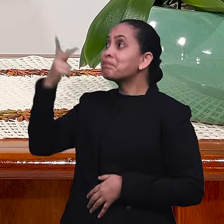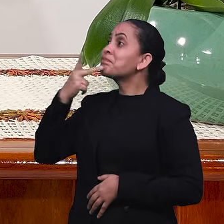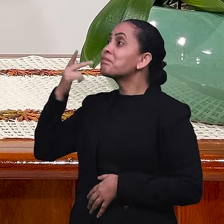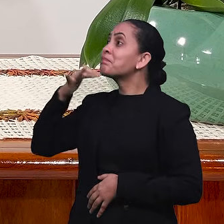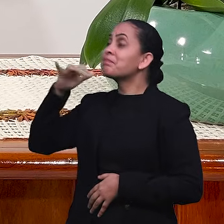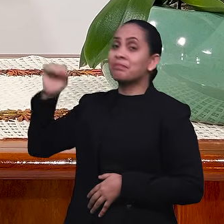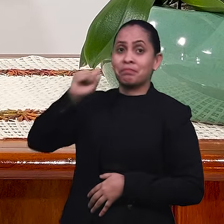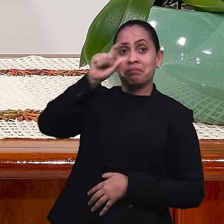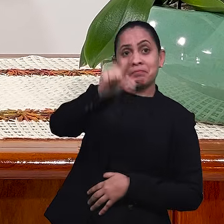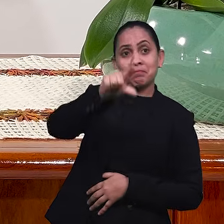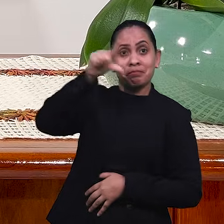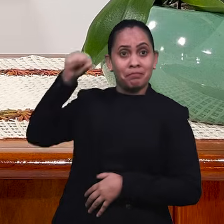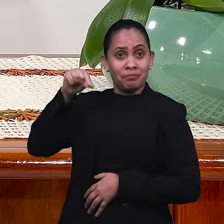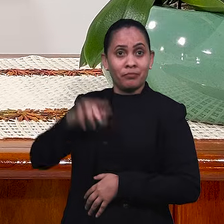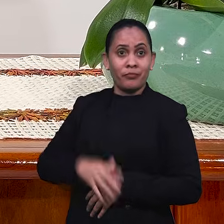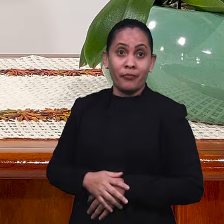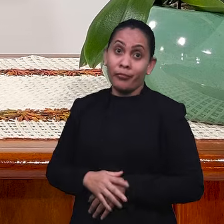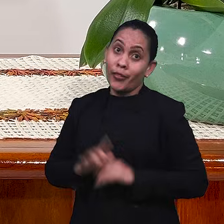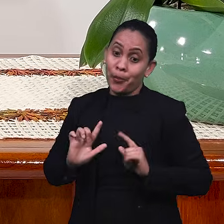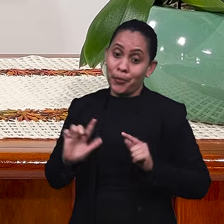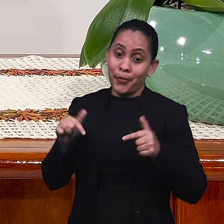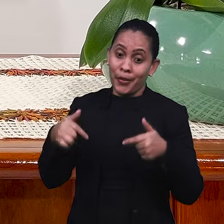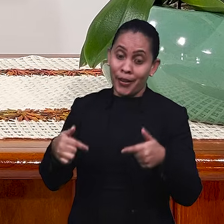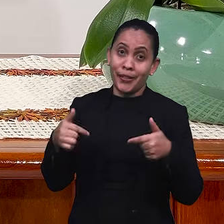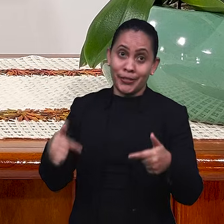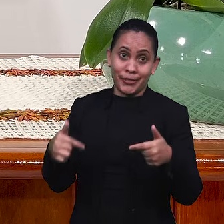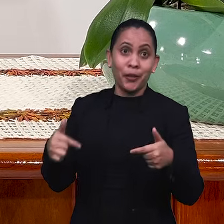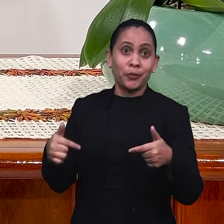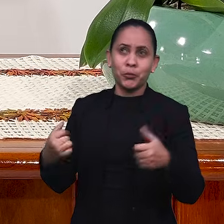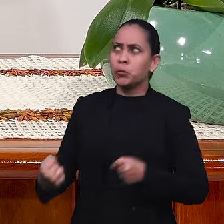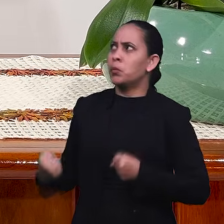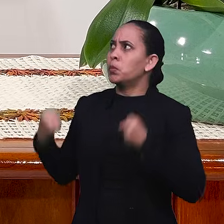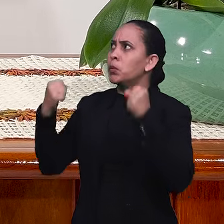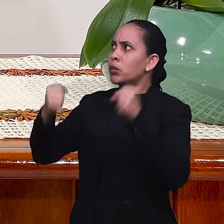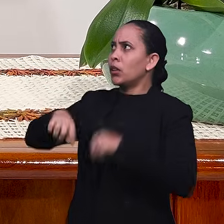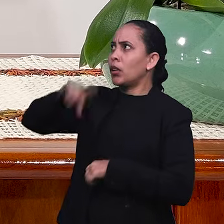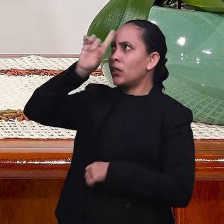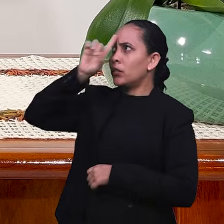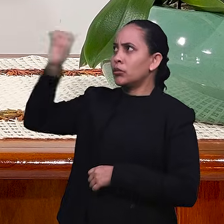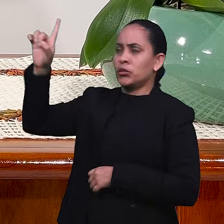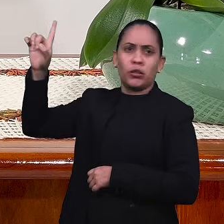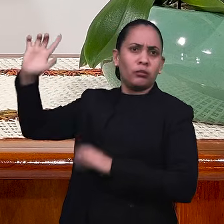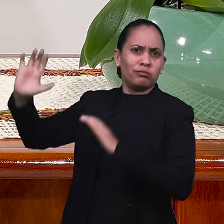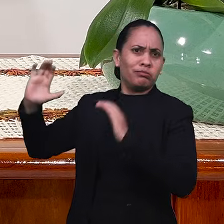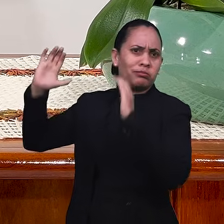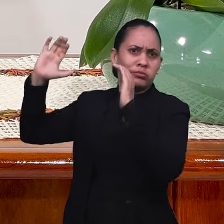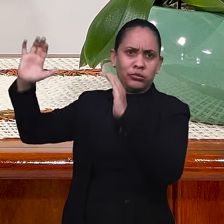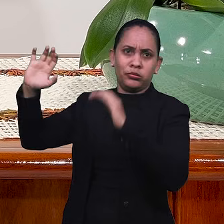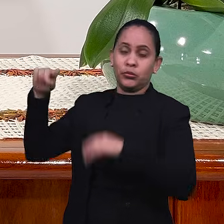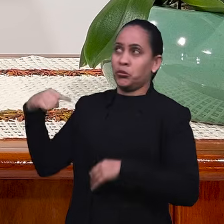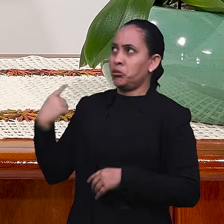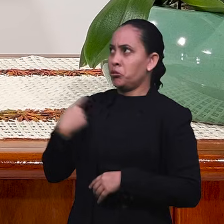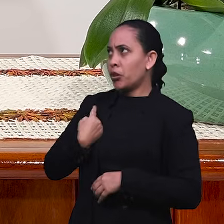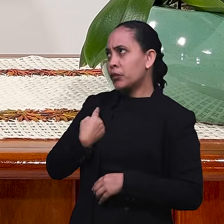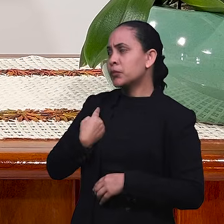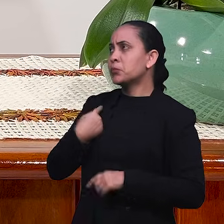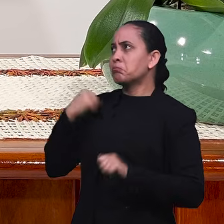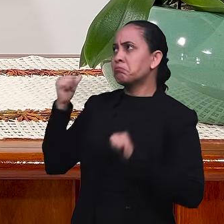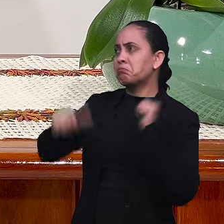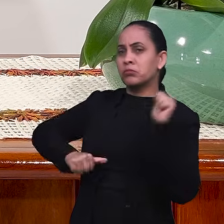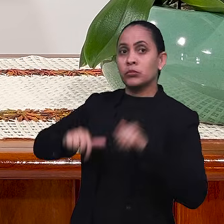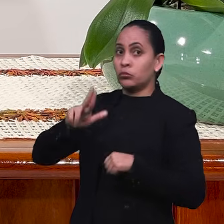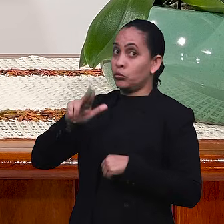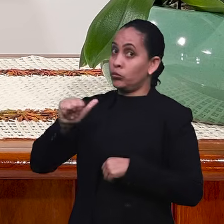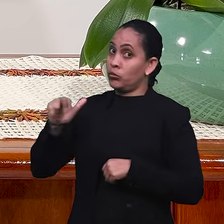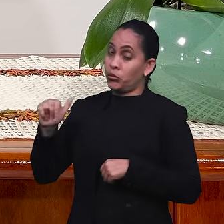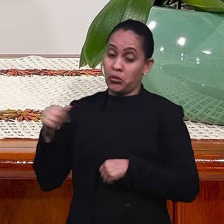A eleição é um ato da soberania de Deus. Nós não temos interferência nenhuma sobre isso e nem cabe